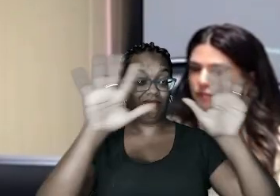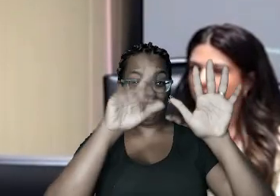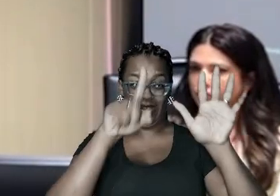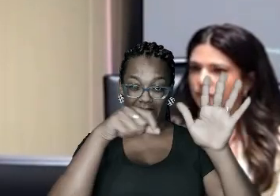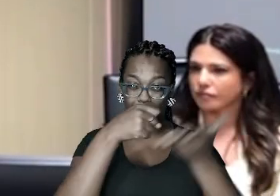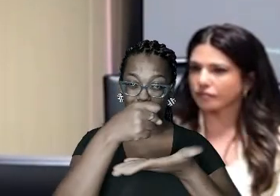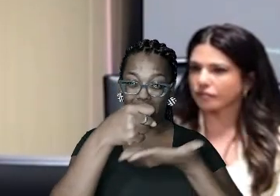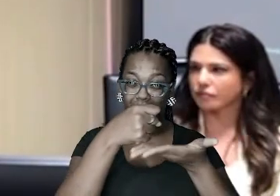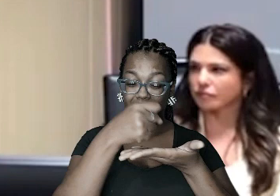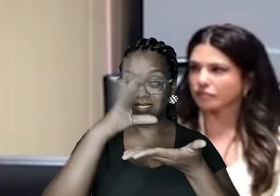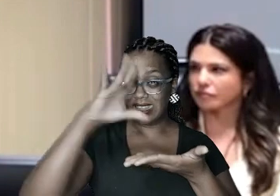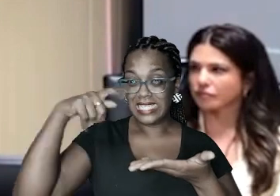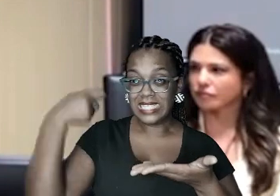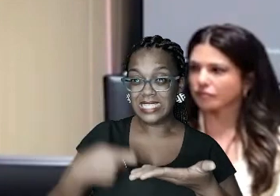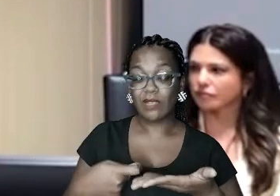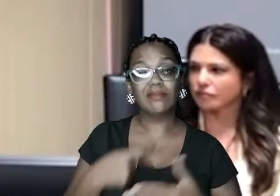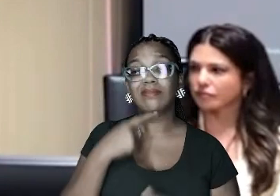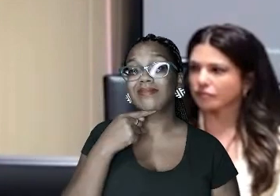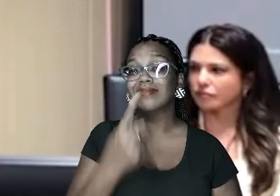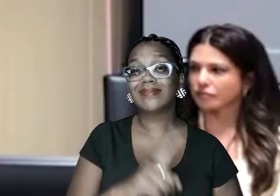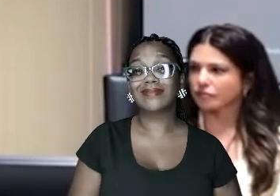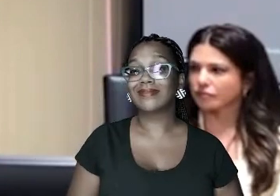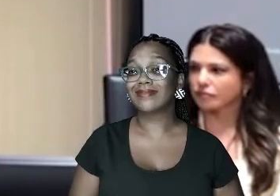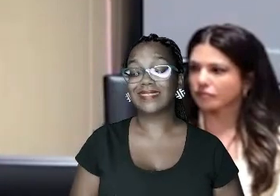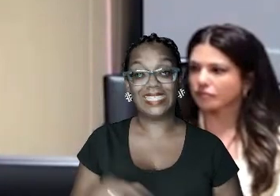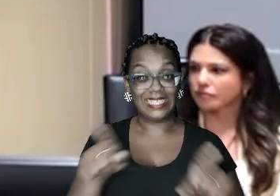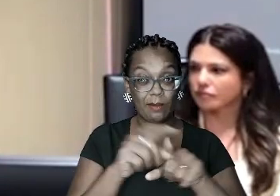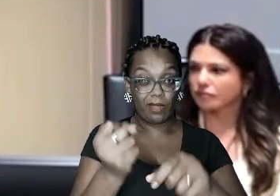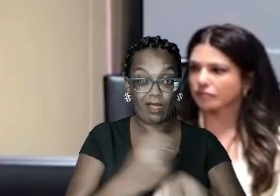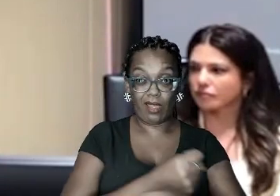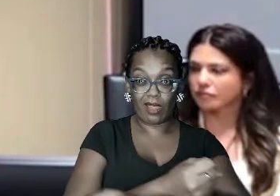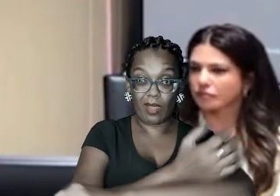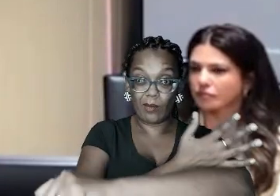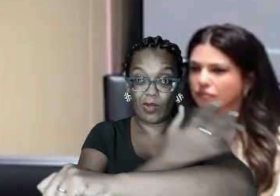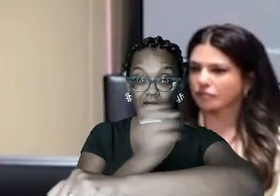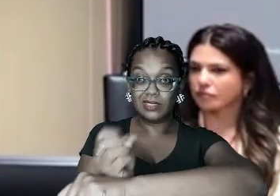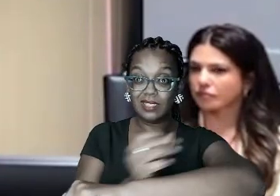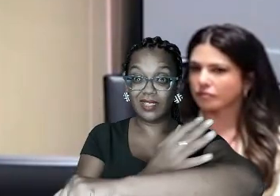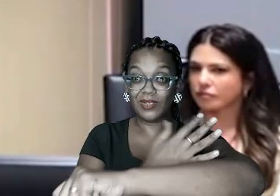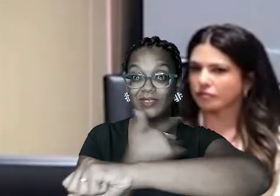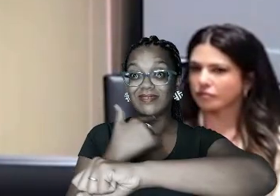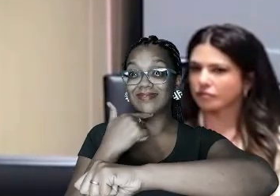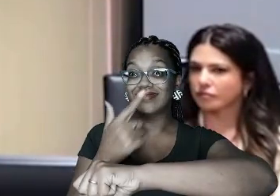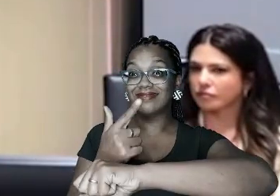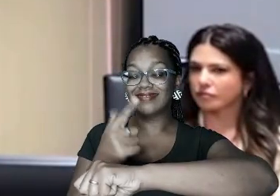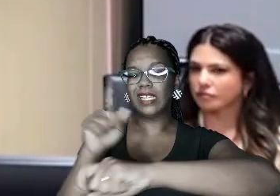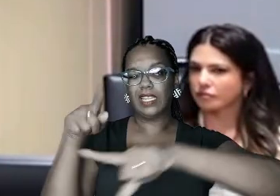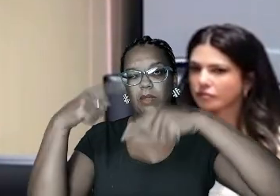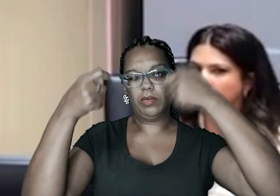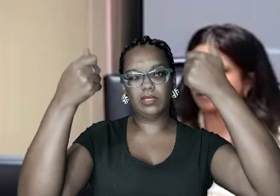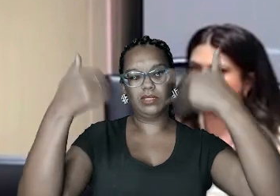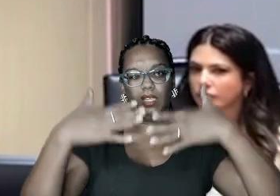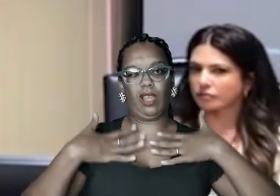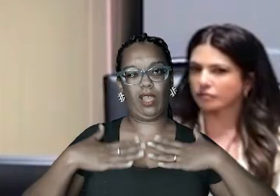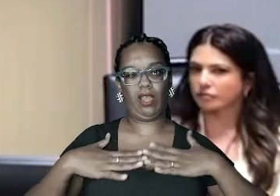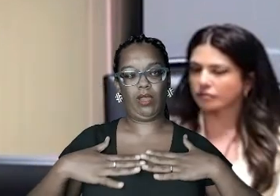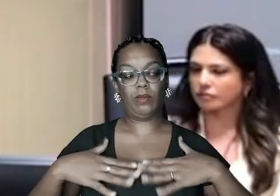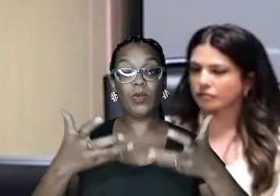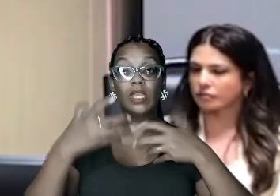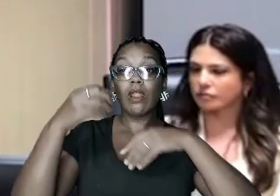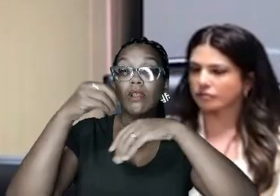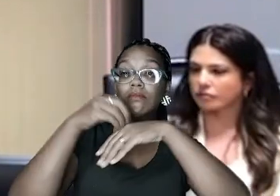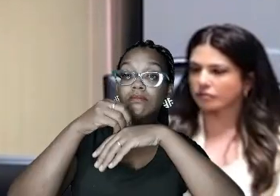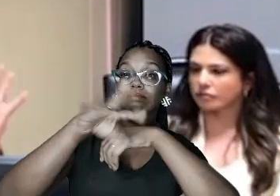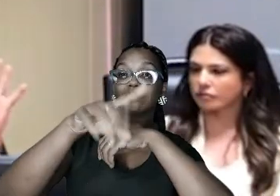O mundo é abstrato não deve pautar as nossas decisões em menos ainda eh com emoção Esse é um aspecto depois